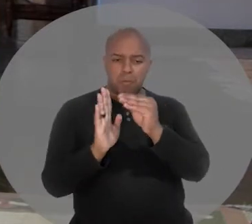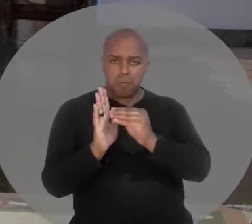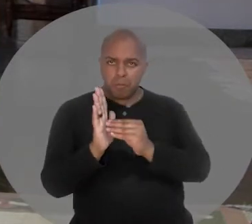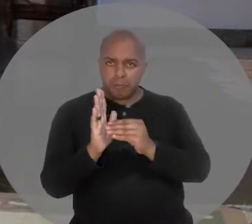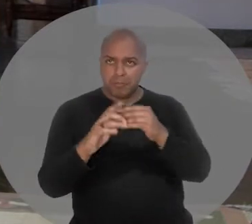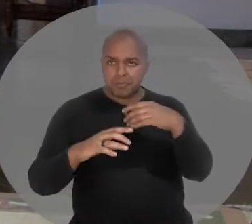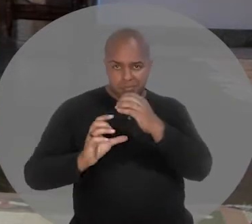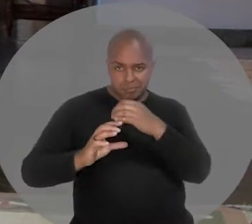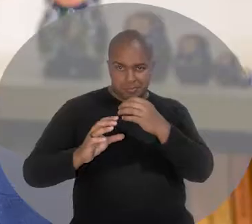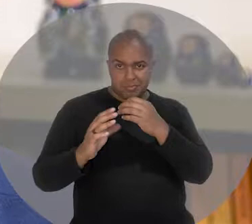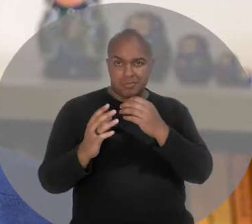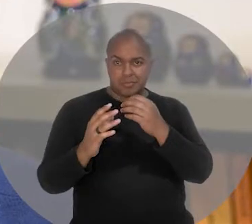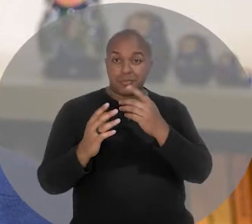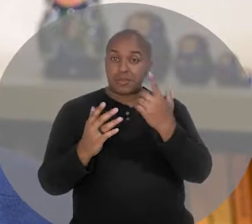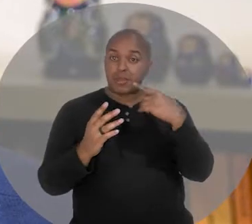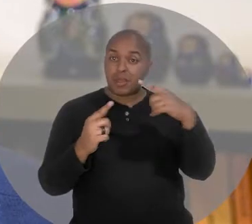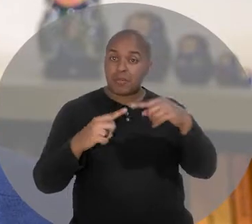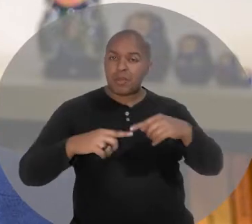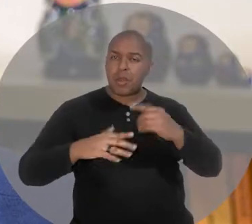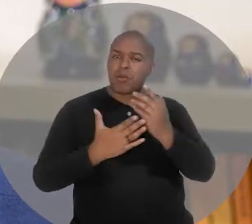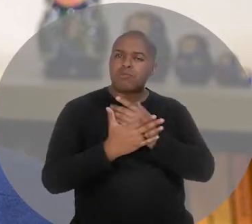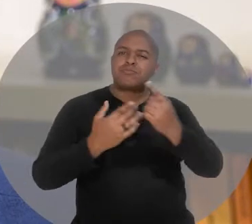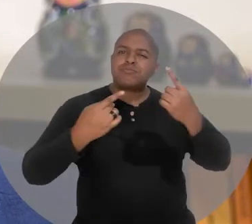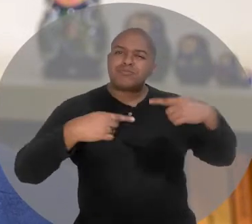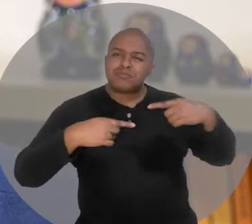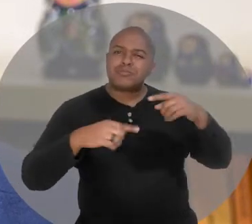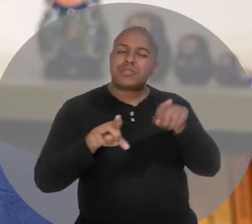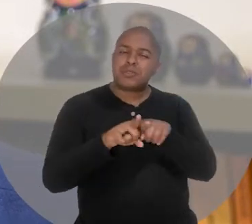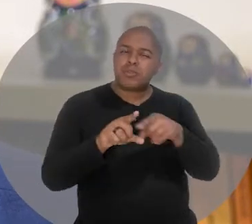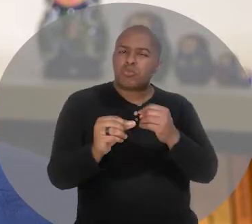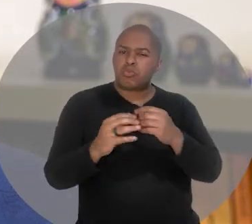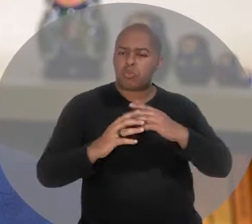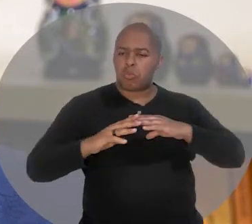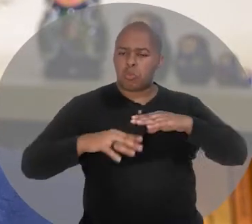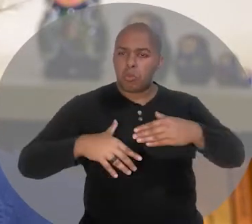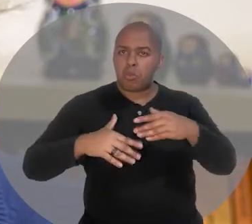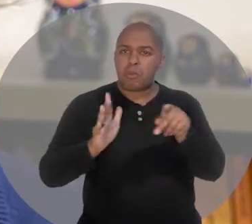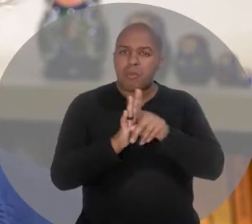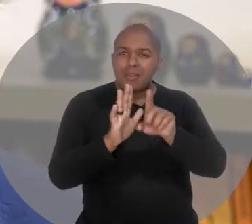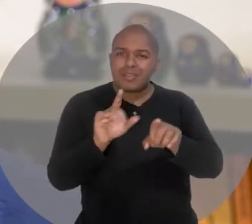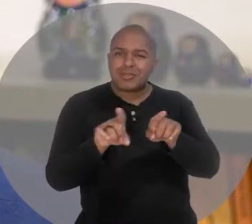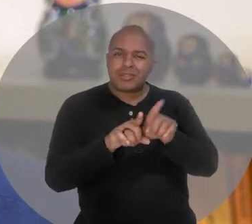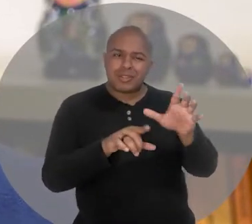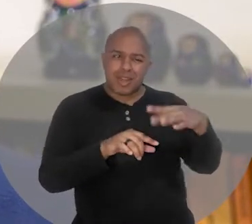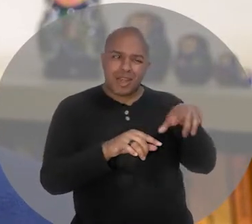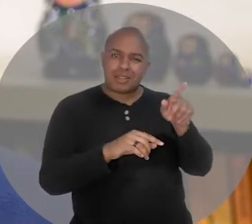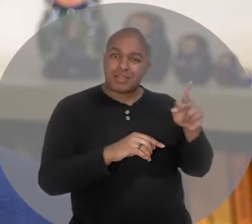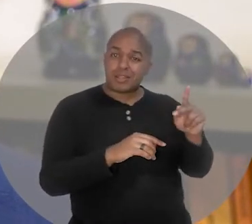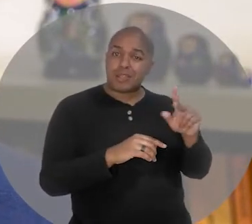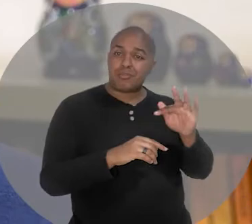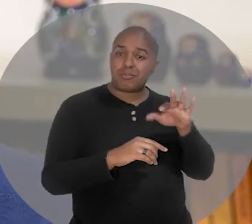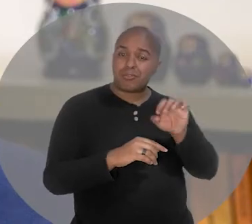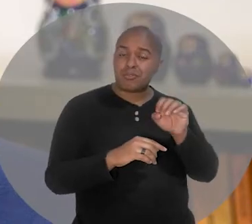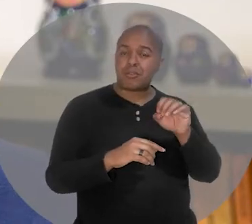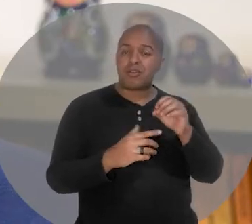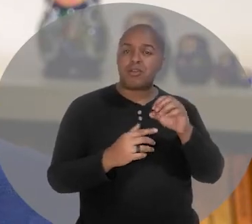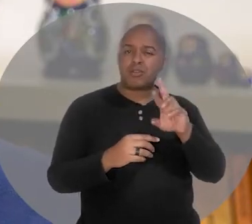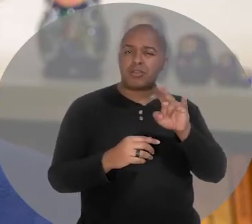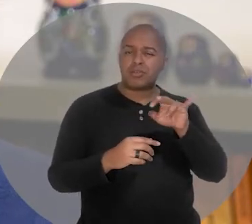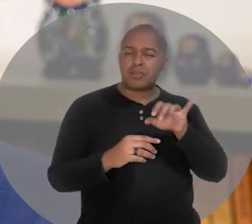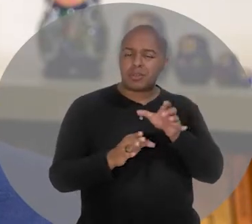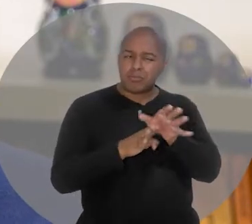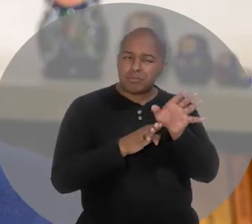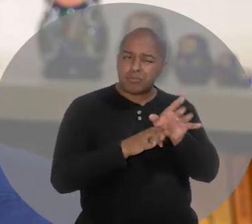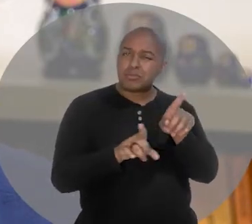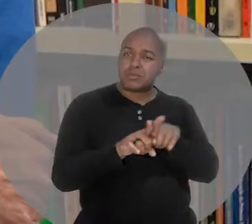material científico. Foi, de fato, um desafio e foi muito corajoso, né? Tanto da parte da Fúvia Rosenberg,